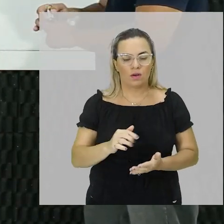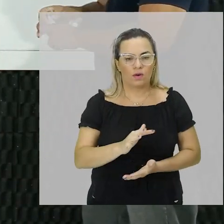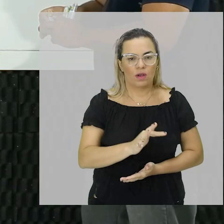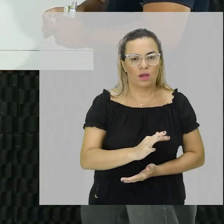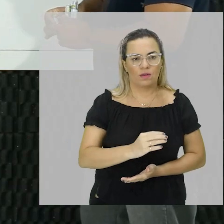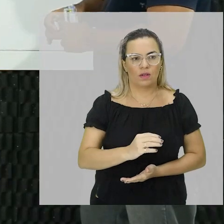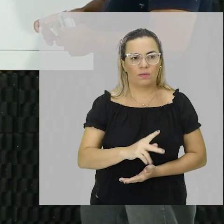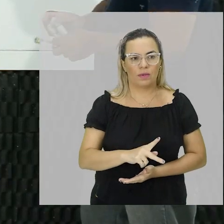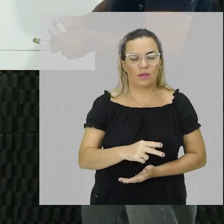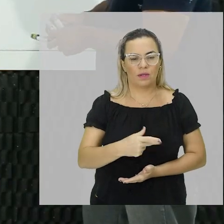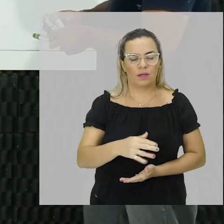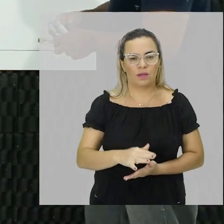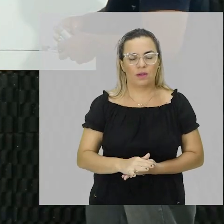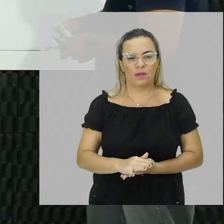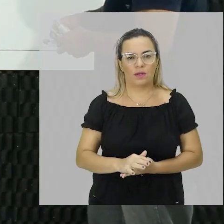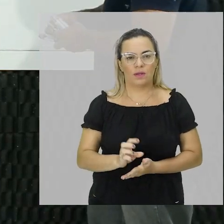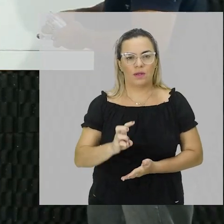massa,